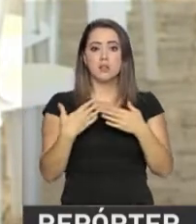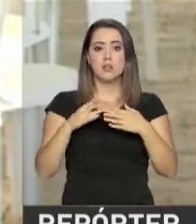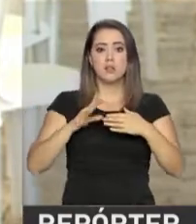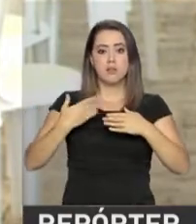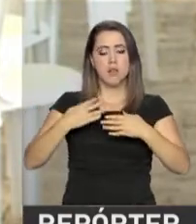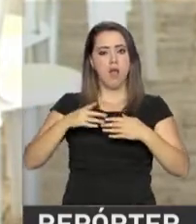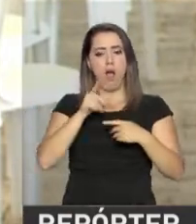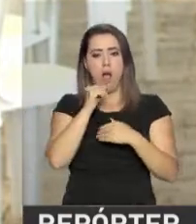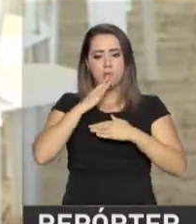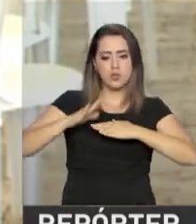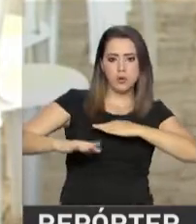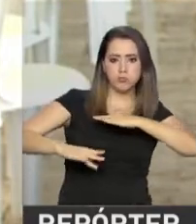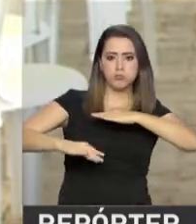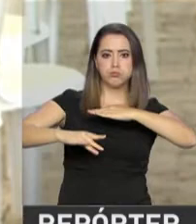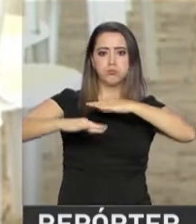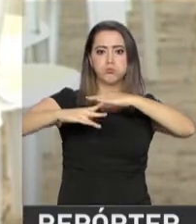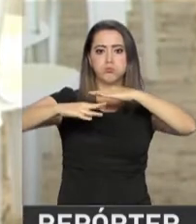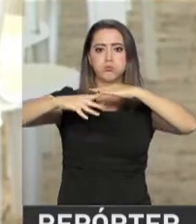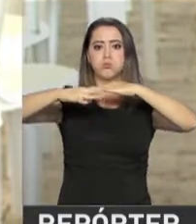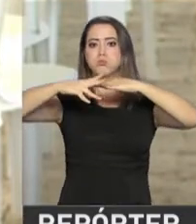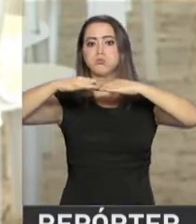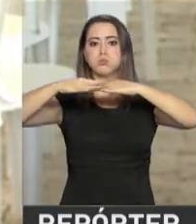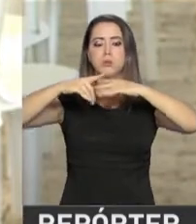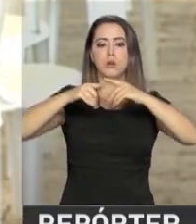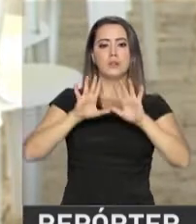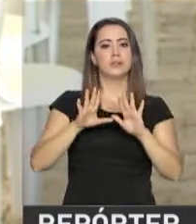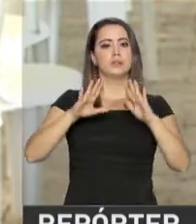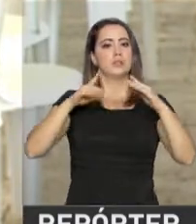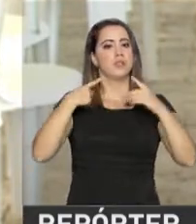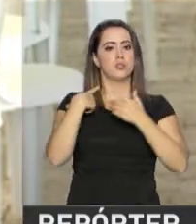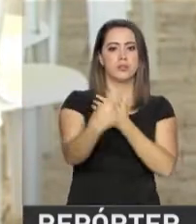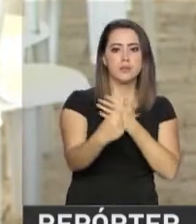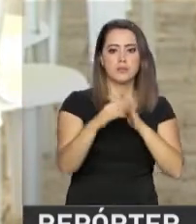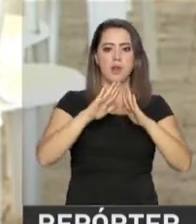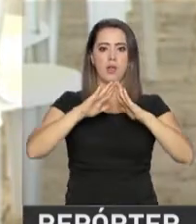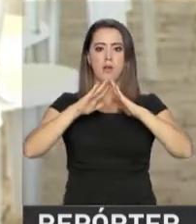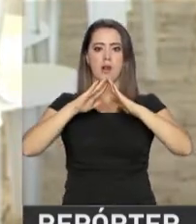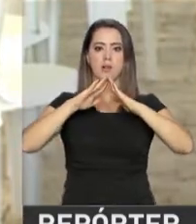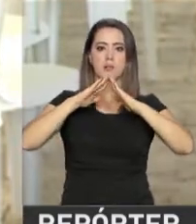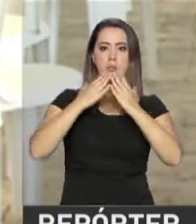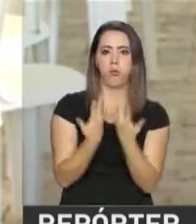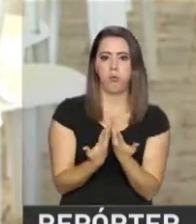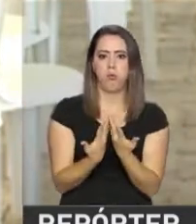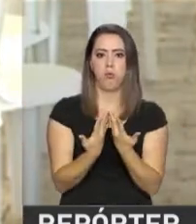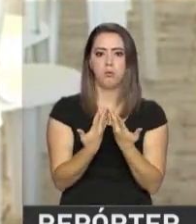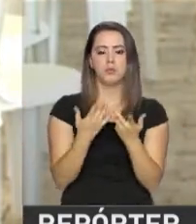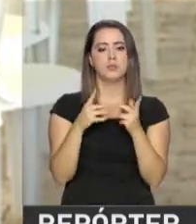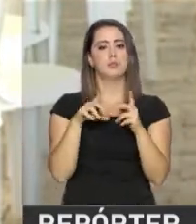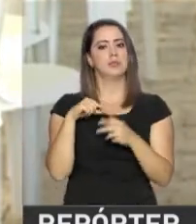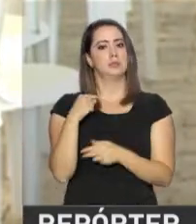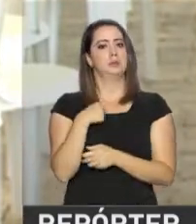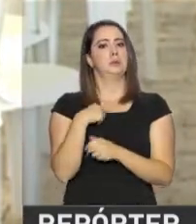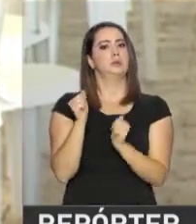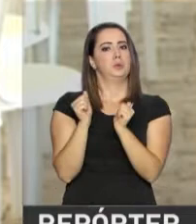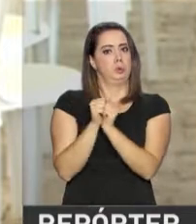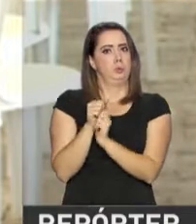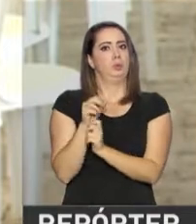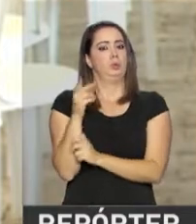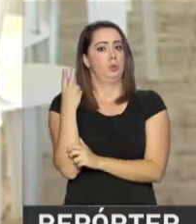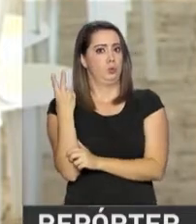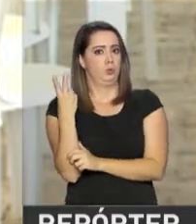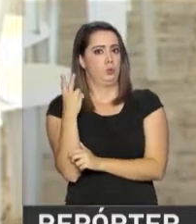não sair vai sair e atacar desabar na minha casa minhas cunhadas